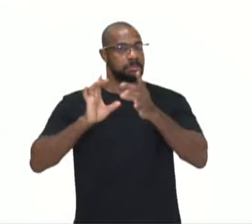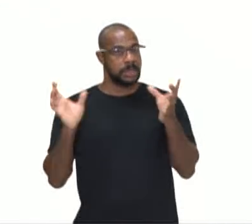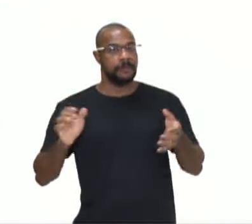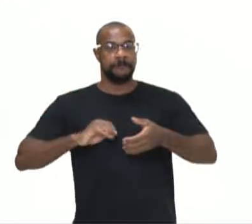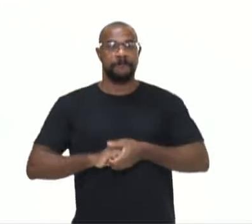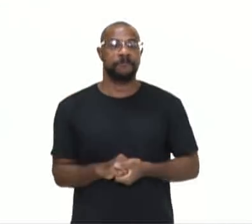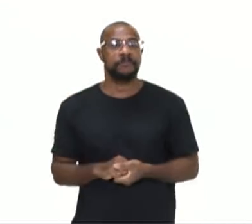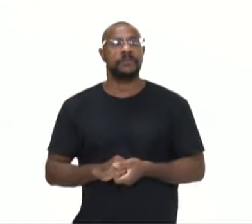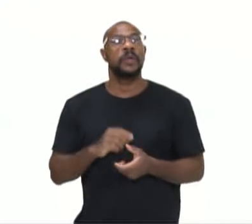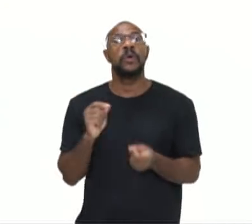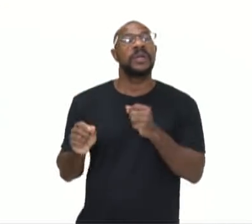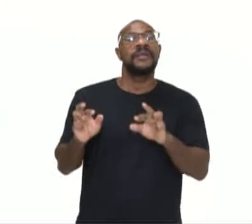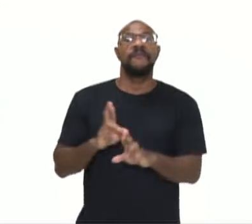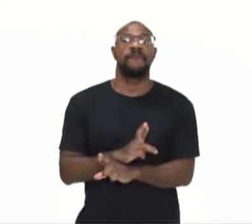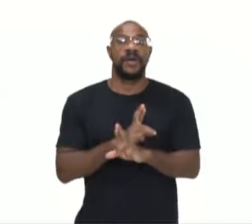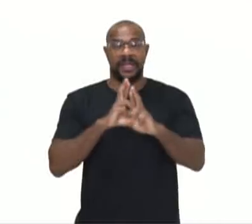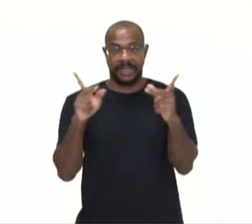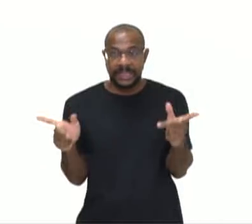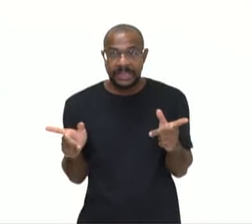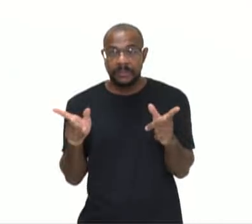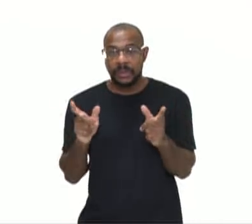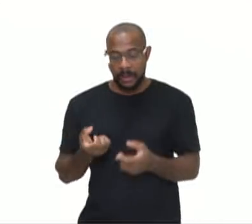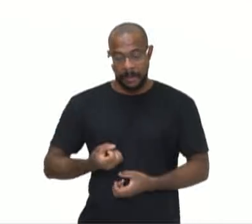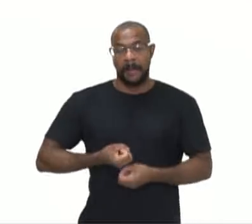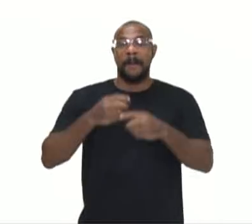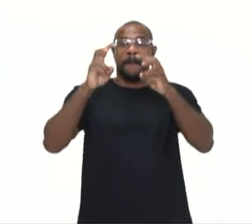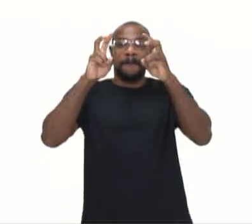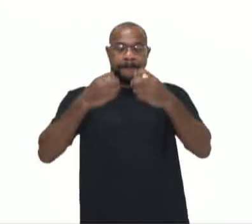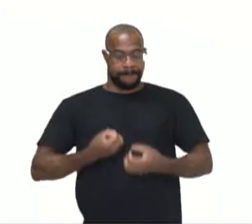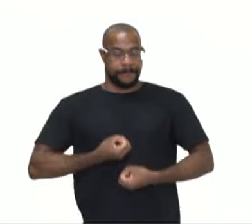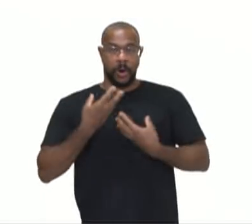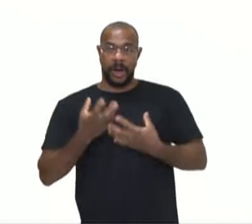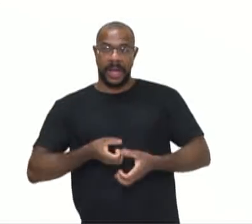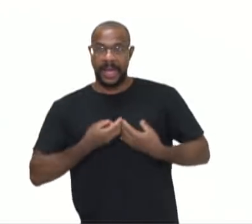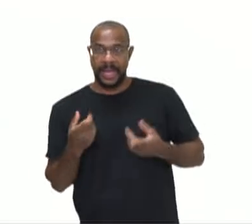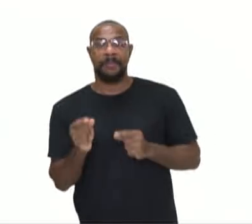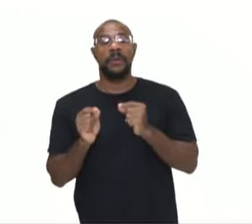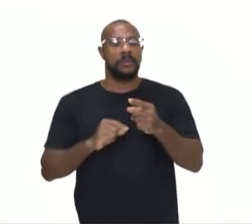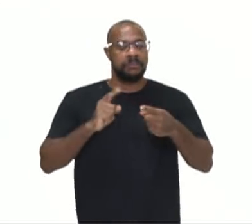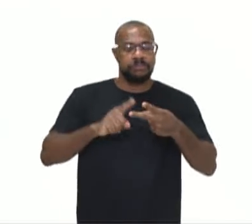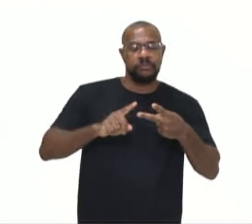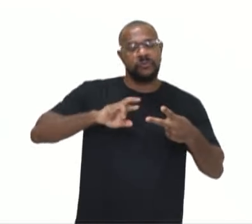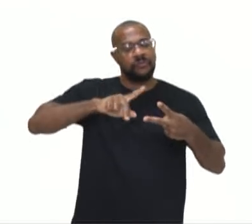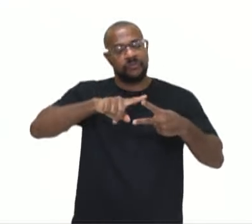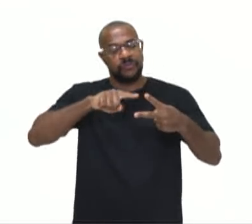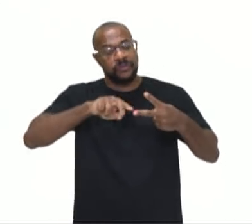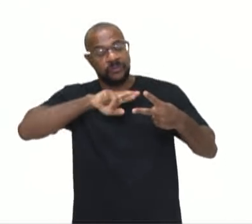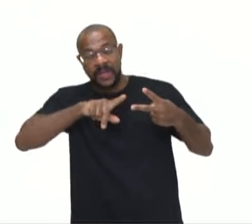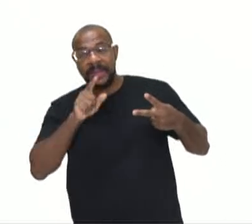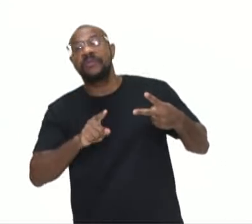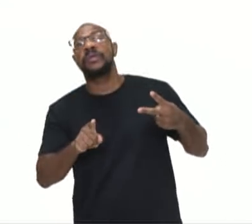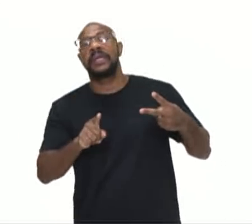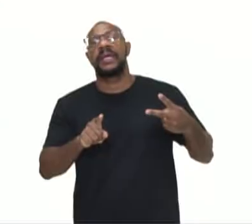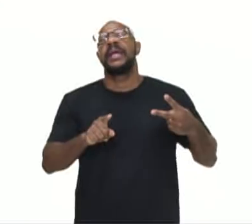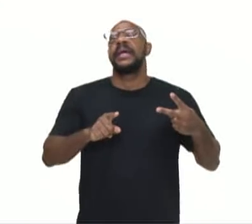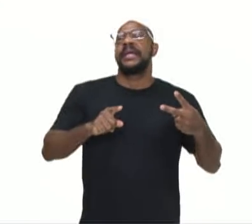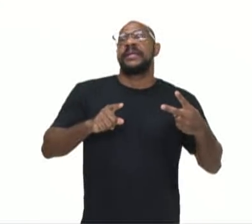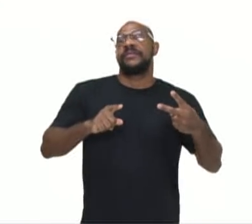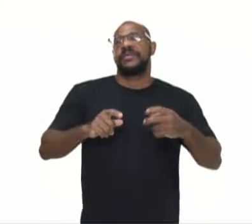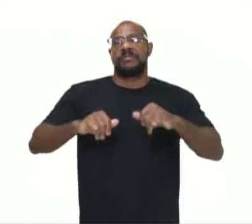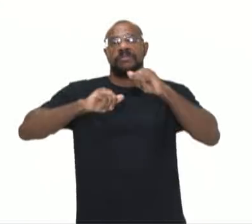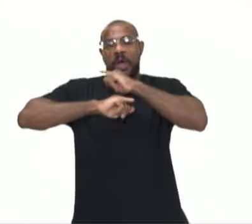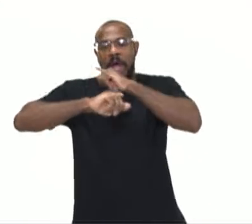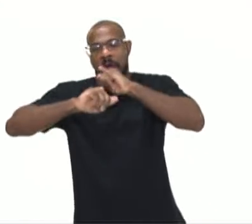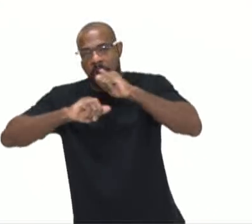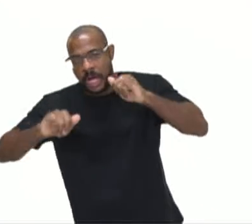texto informativo, notícia, ou de outro texto literário, como o romance ou o conto, é o modo